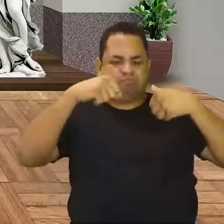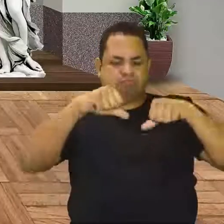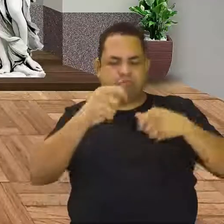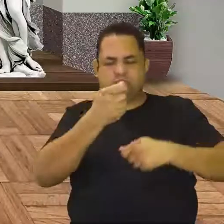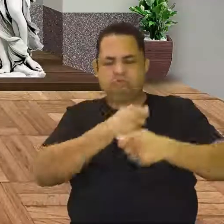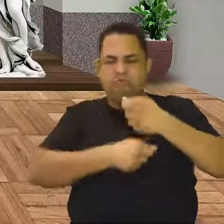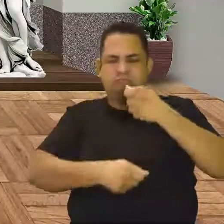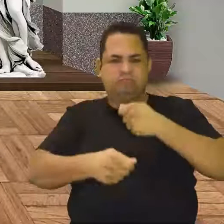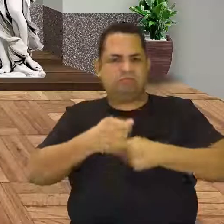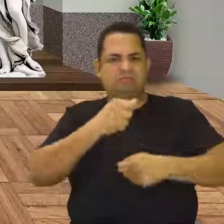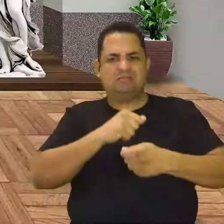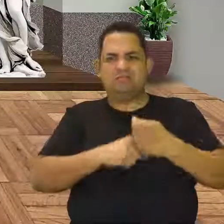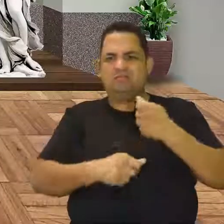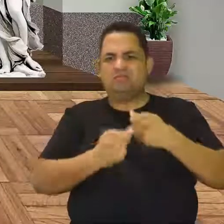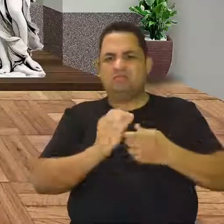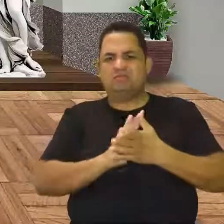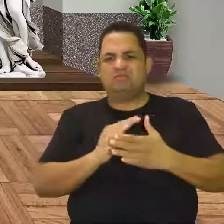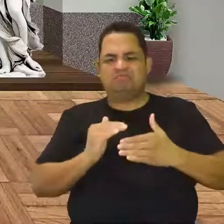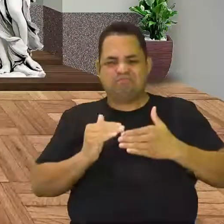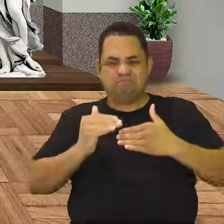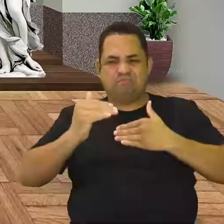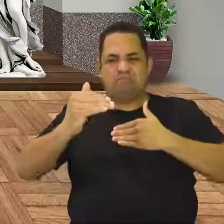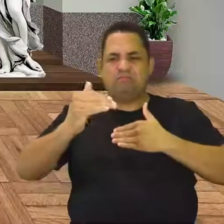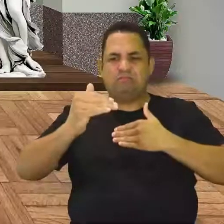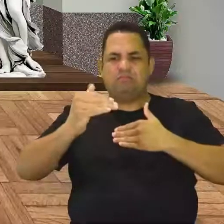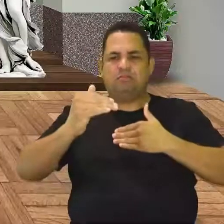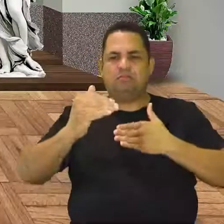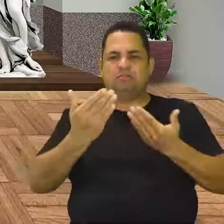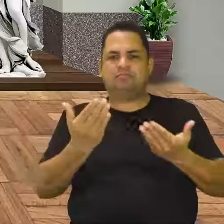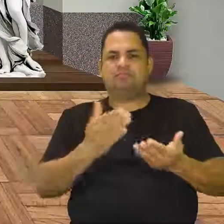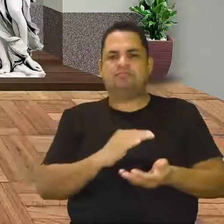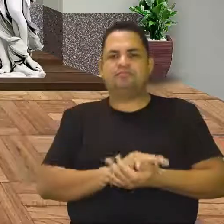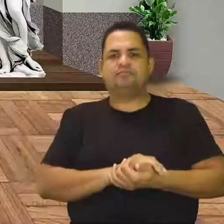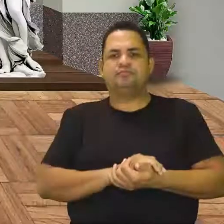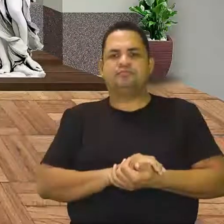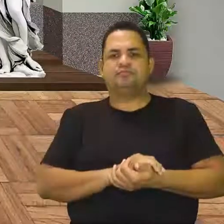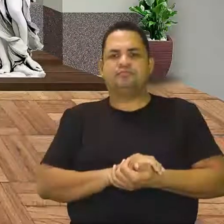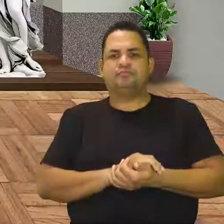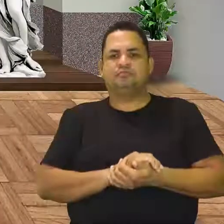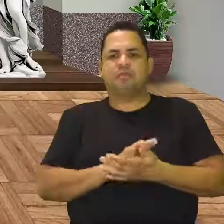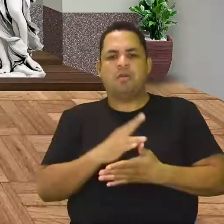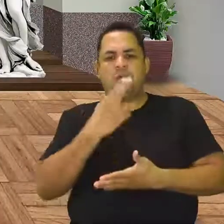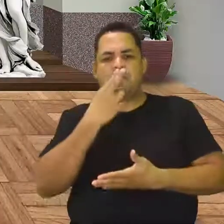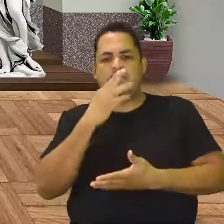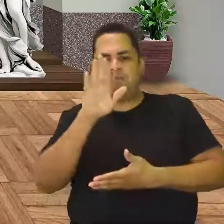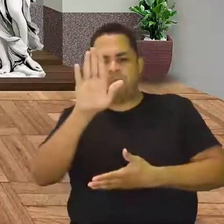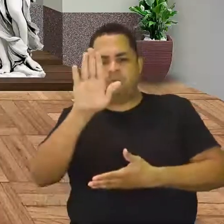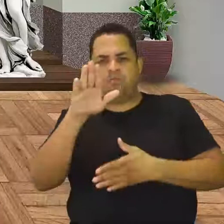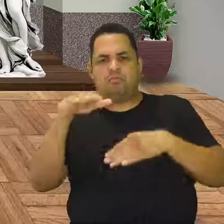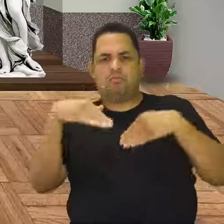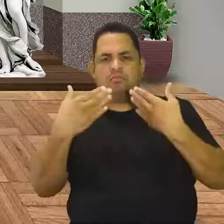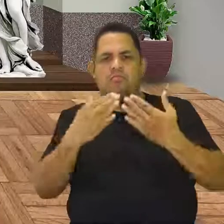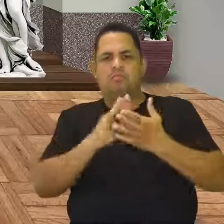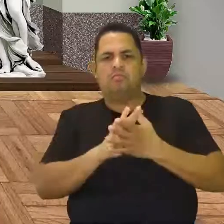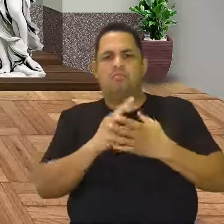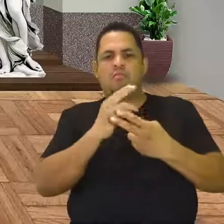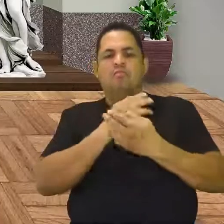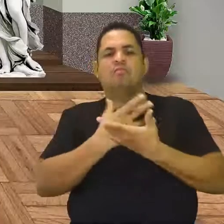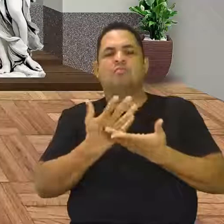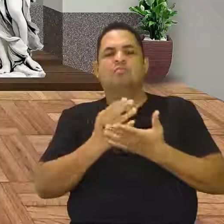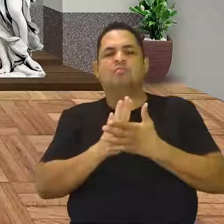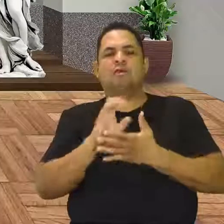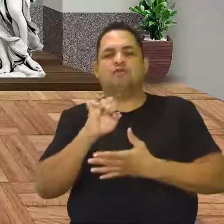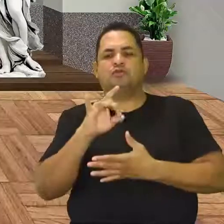estava muito avançada. Vejam, Adolf Hitler, austríaco,